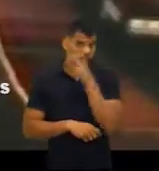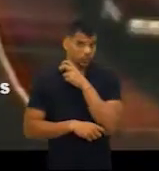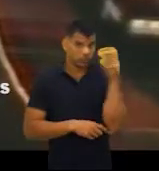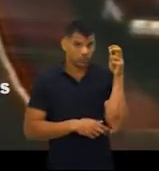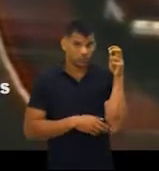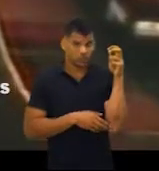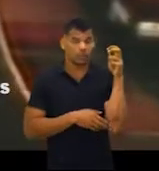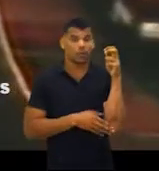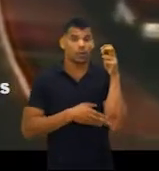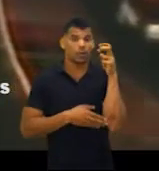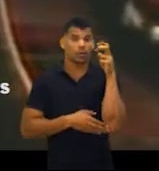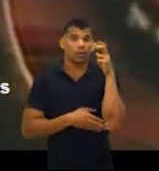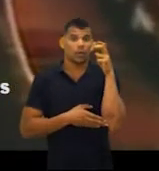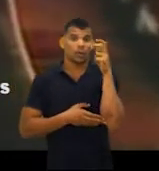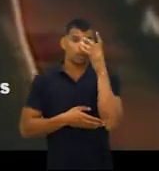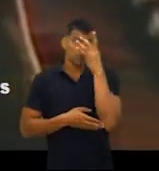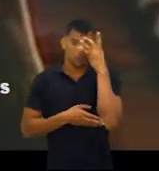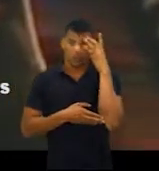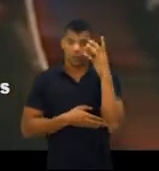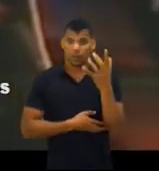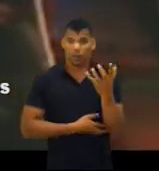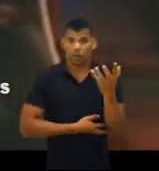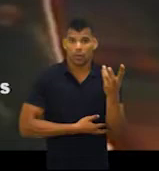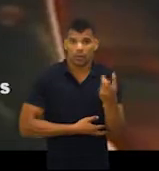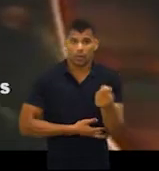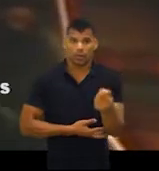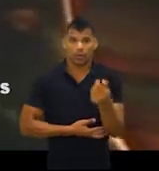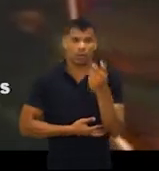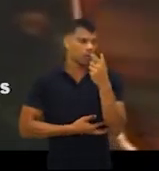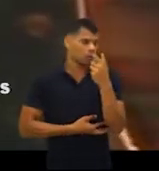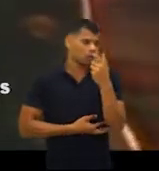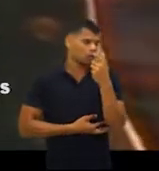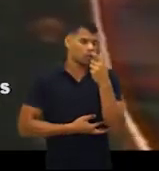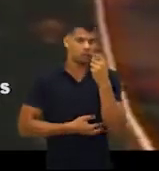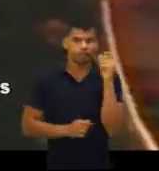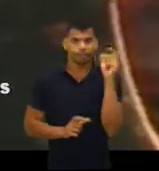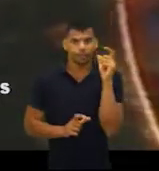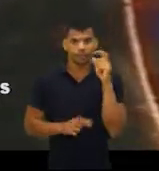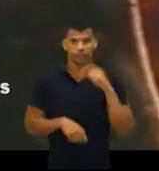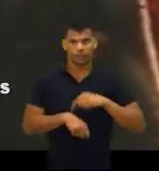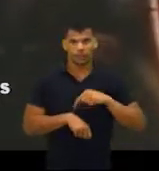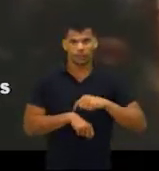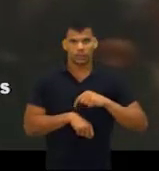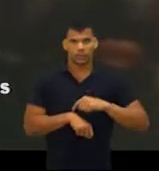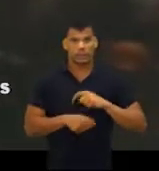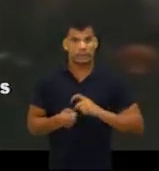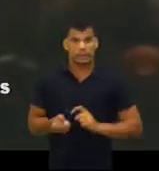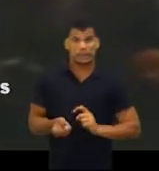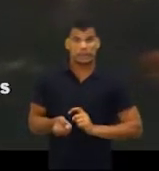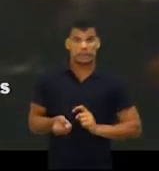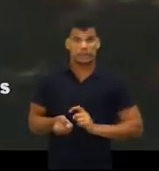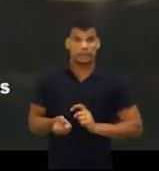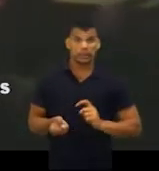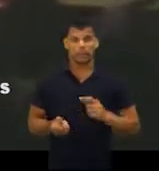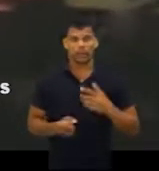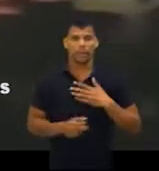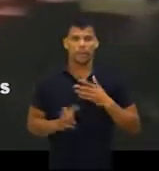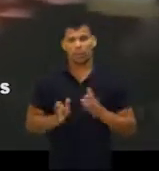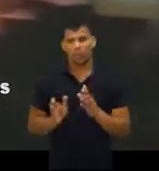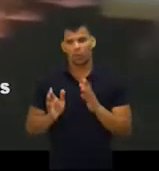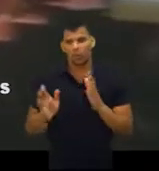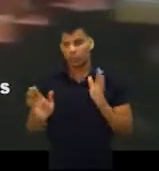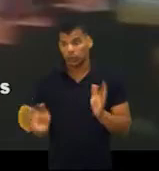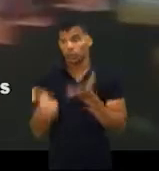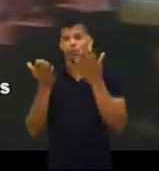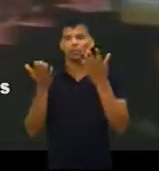tão louca para a gravadora que a gravadora não conseguiu nem falar nada. Eu, quando vi, tinha posto todos os Miquinhos Amestrados, mais o Léo Jaime, que é um gênio,